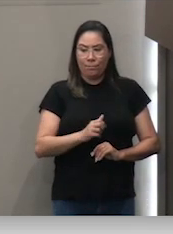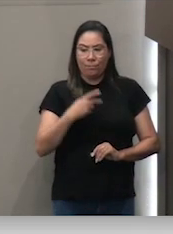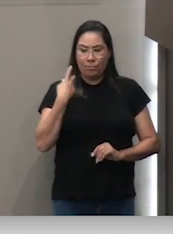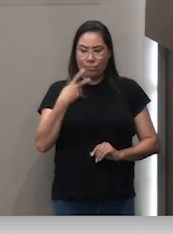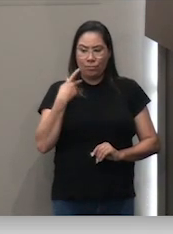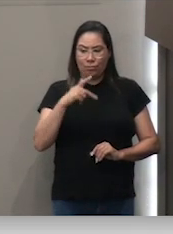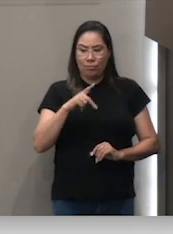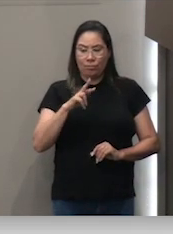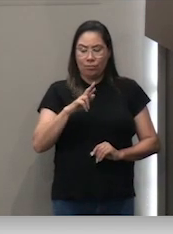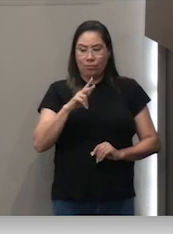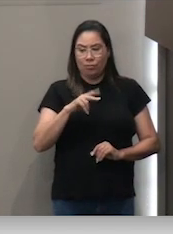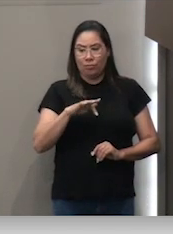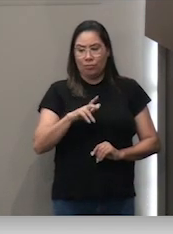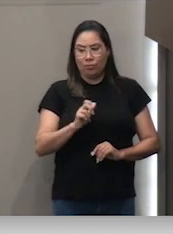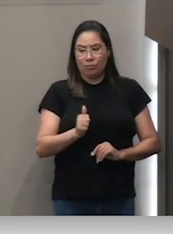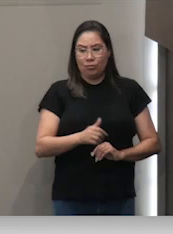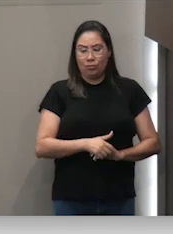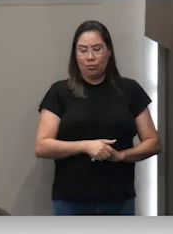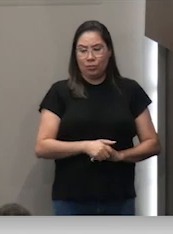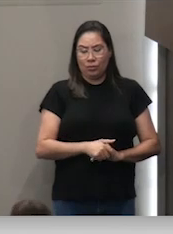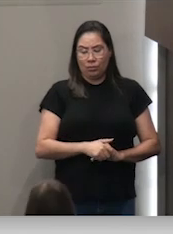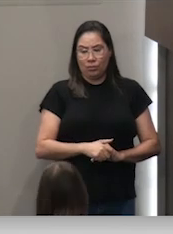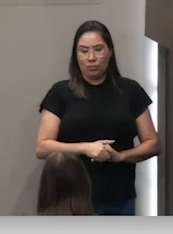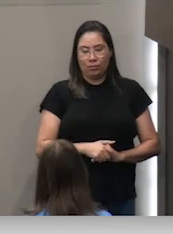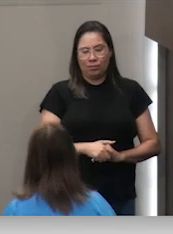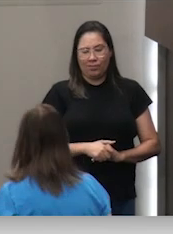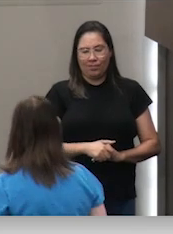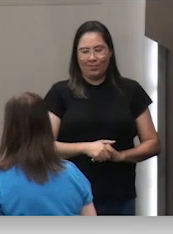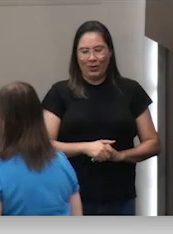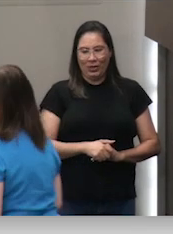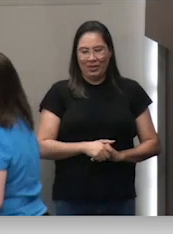Vereadora Regina Costa dos Santos.